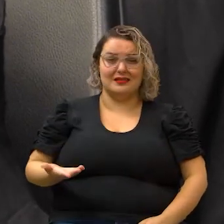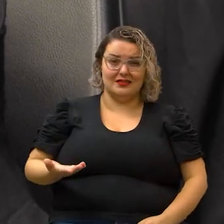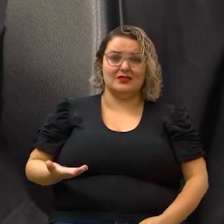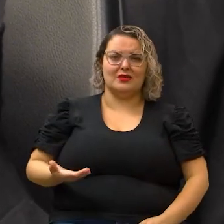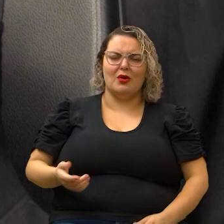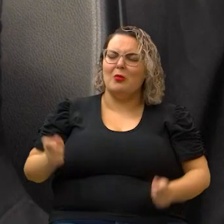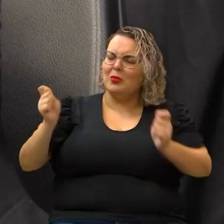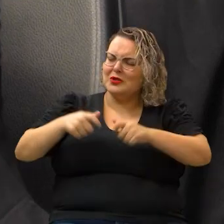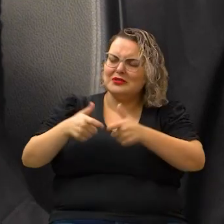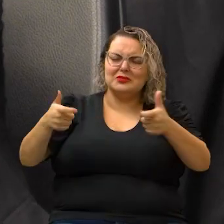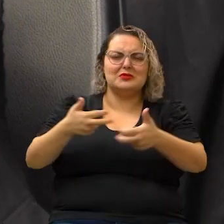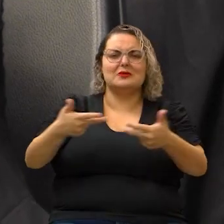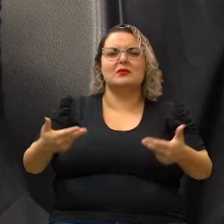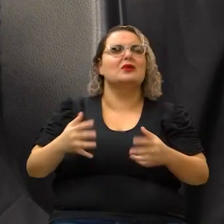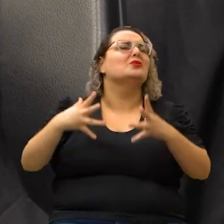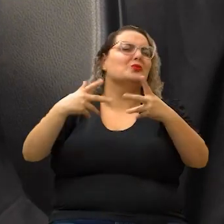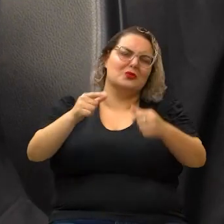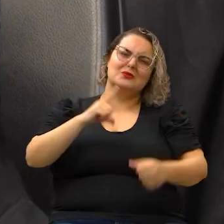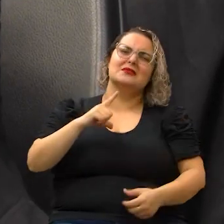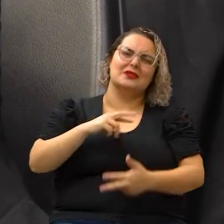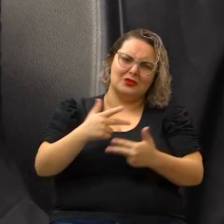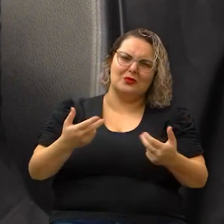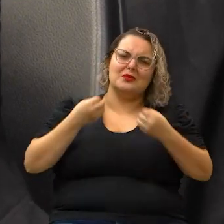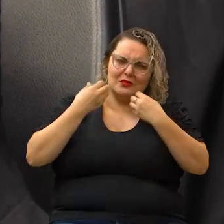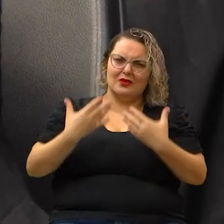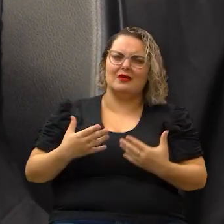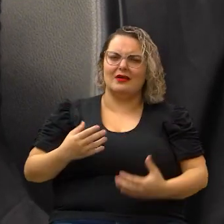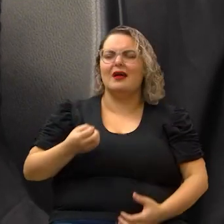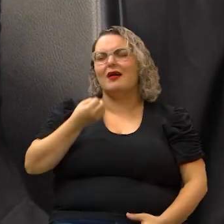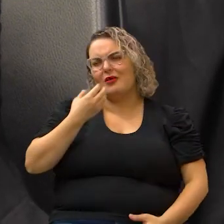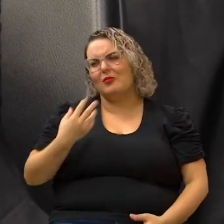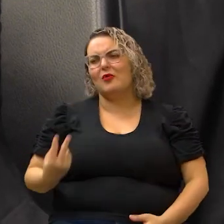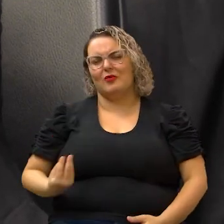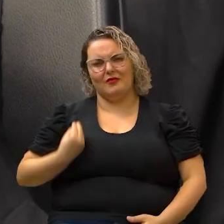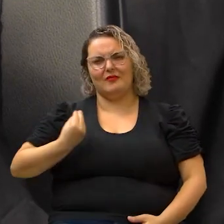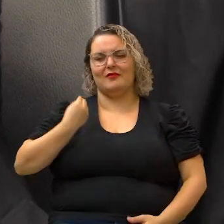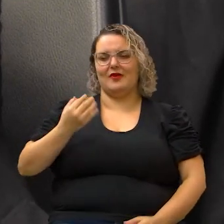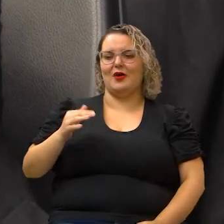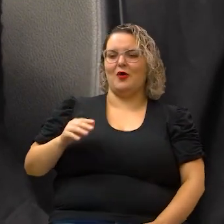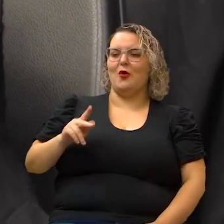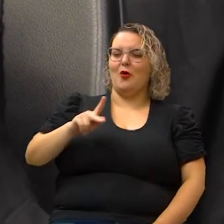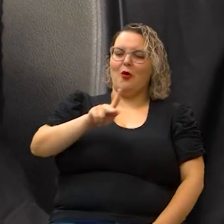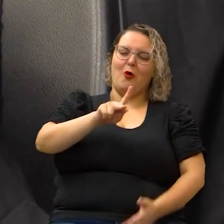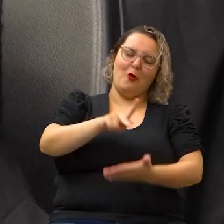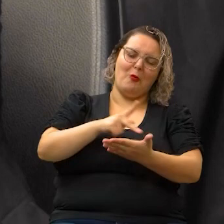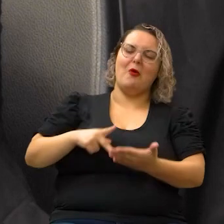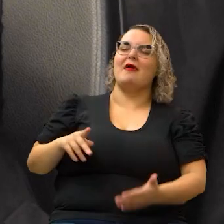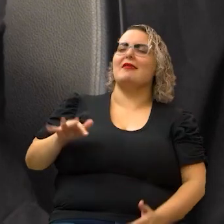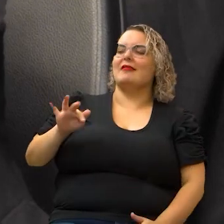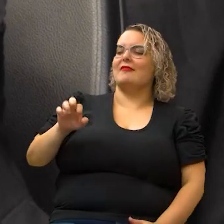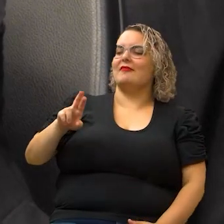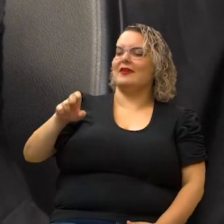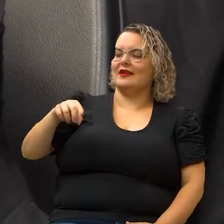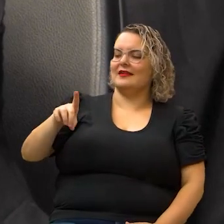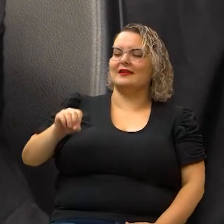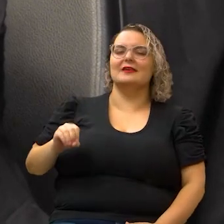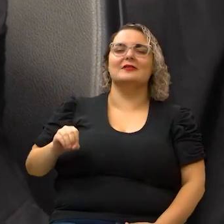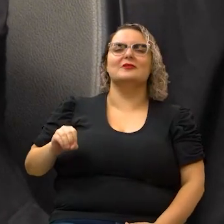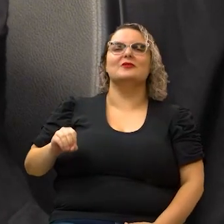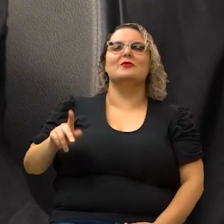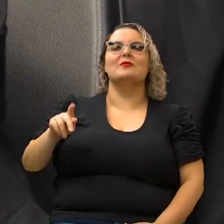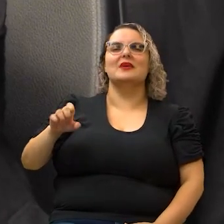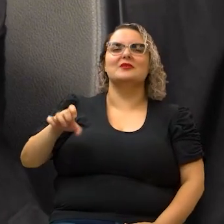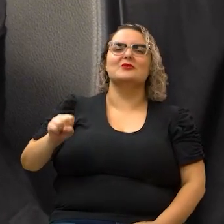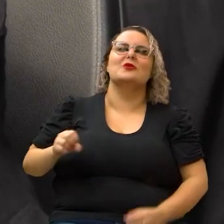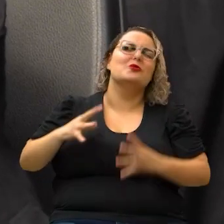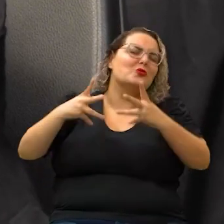triste. Potencializa as coisas boas e todo mundo tem alguma coisa boa, né? Sim. Vale a pena viver. O poeta Fernando Pessoa, né? Tudo vale a pena se